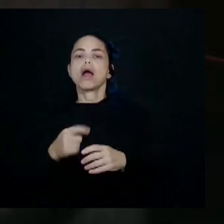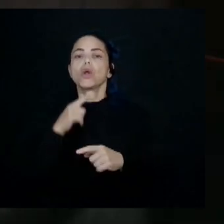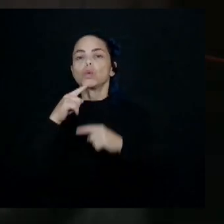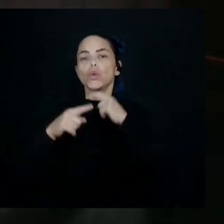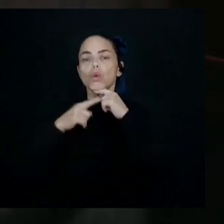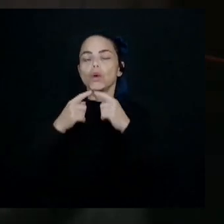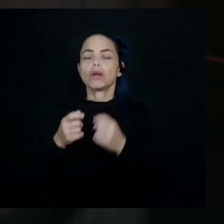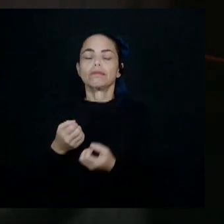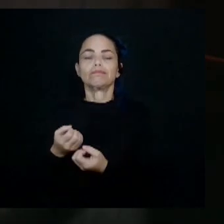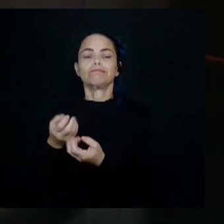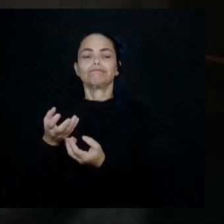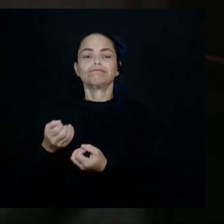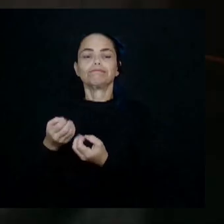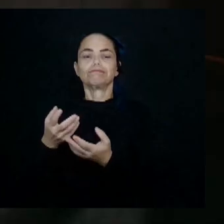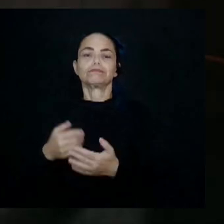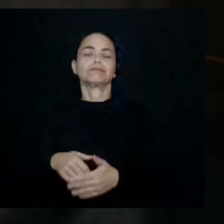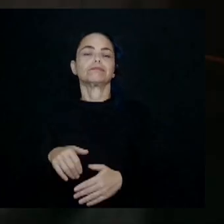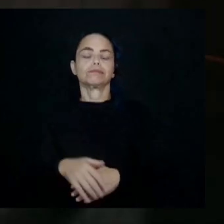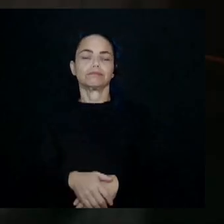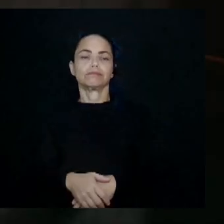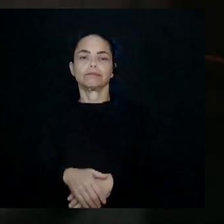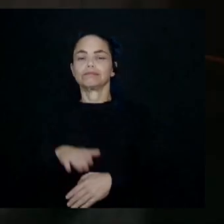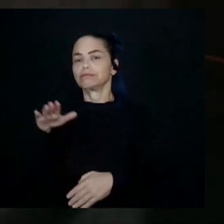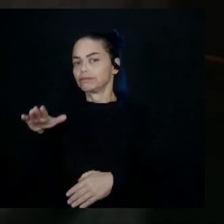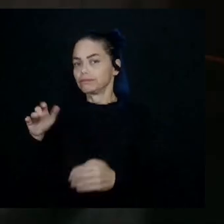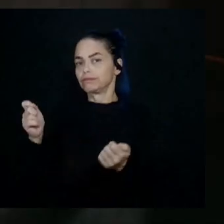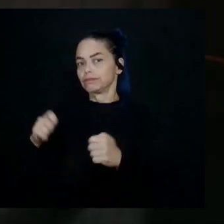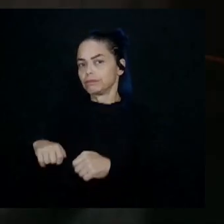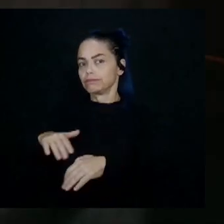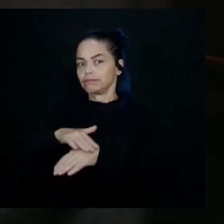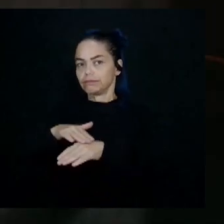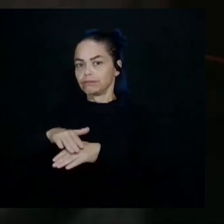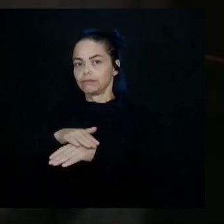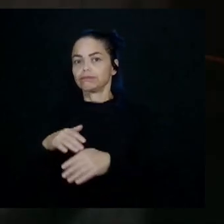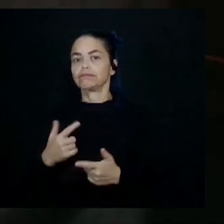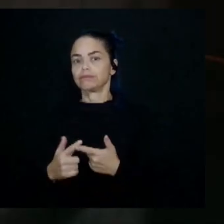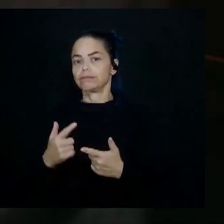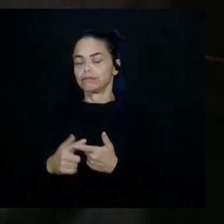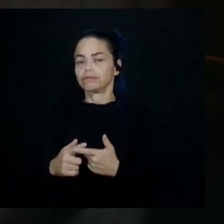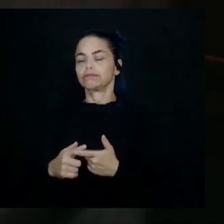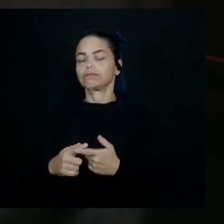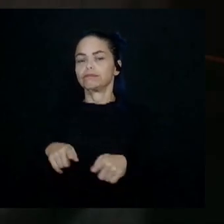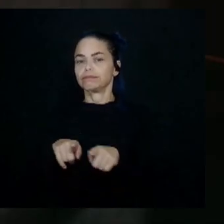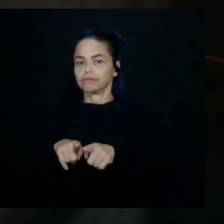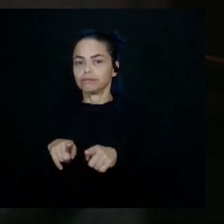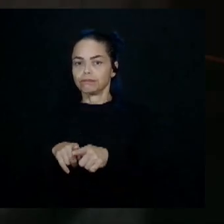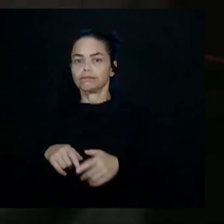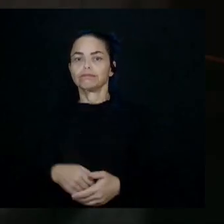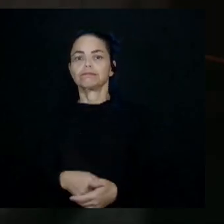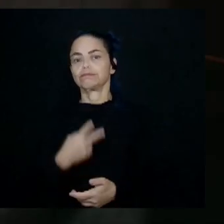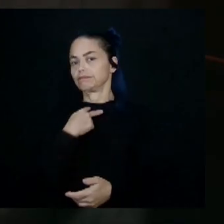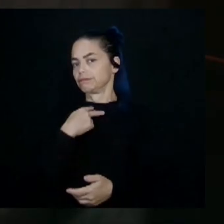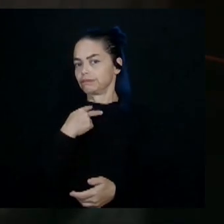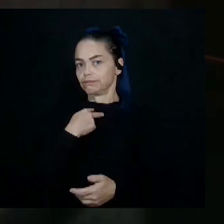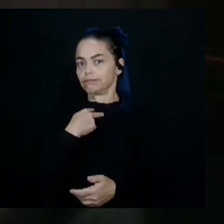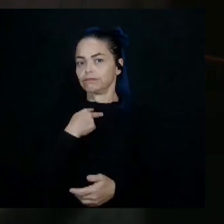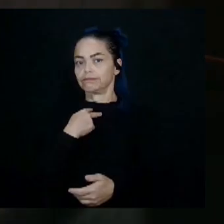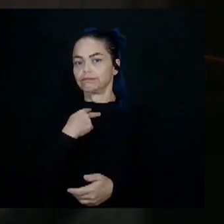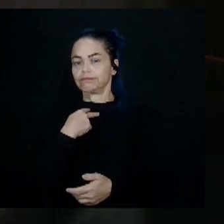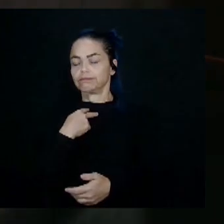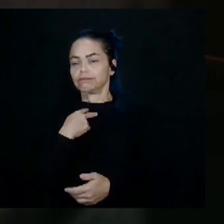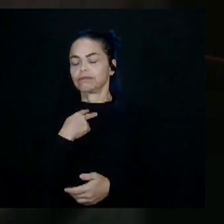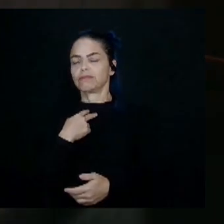confiança, né, para que essa criança possa conversar com você, porque tem a abordagem também. A gente não pode ir de forma brusca, porque